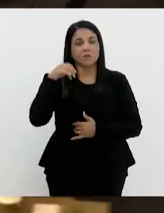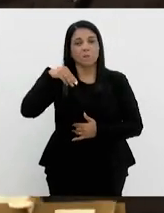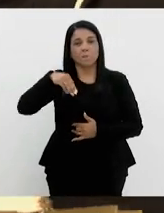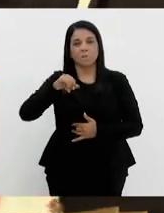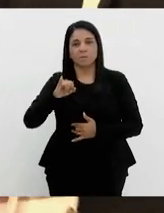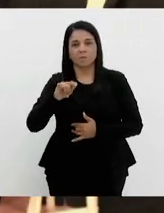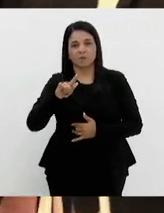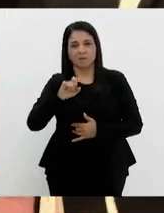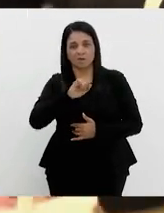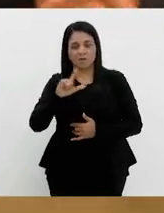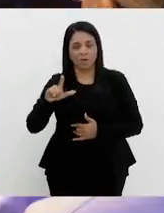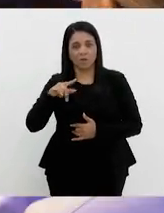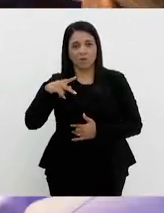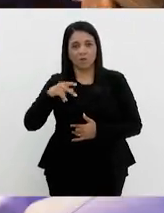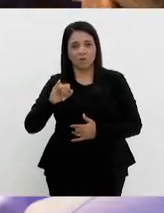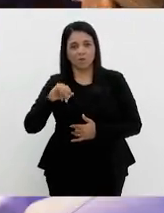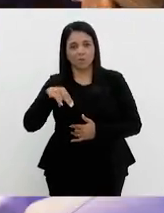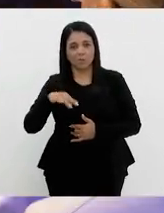Guimarães